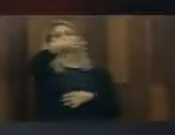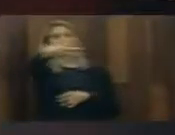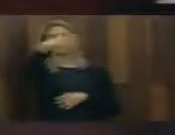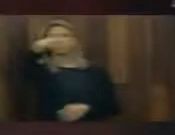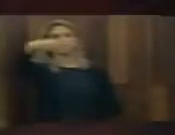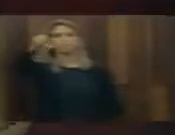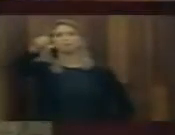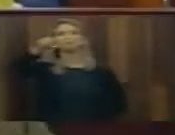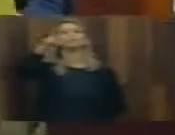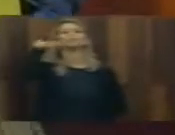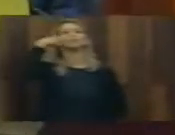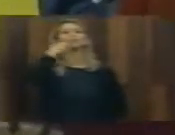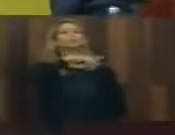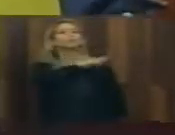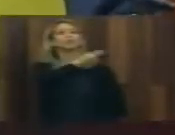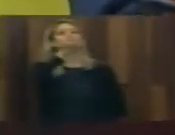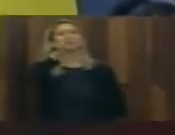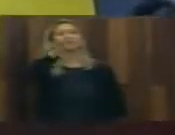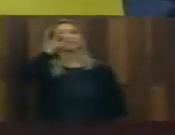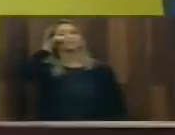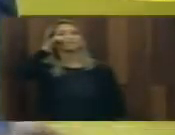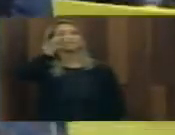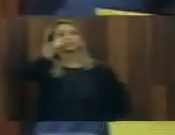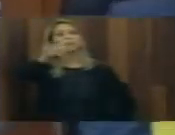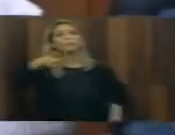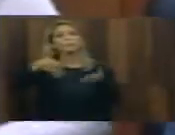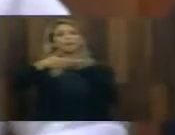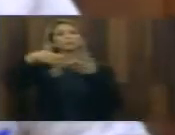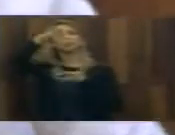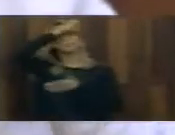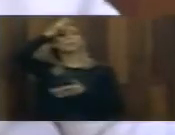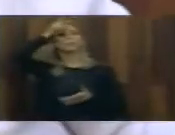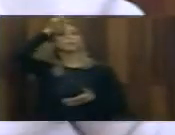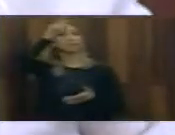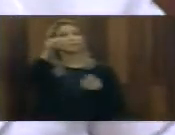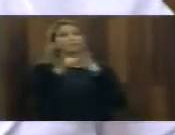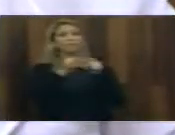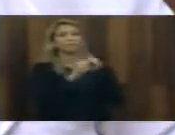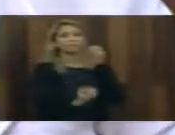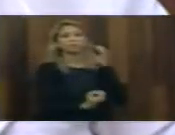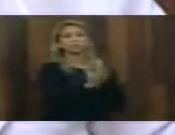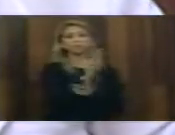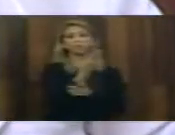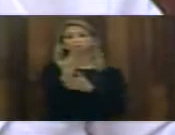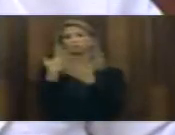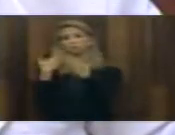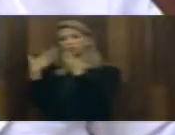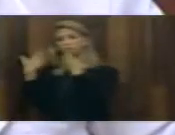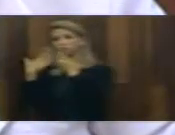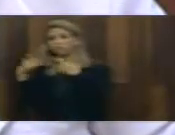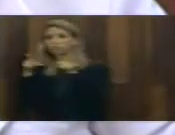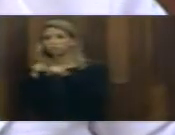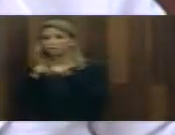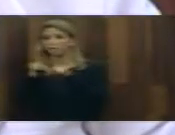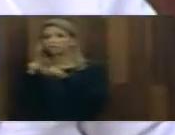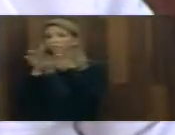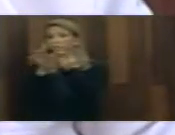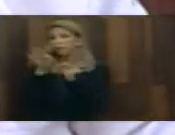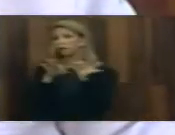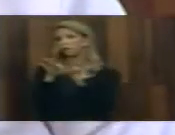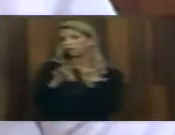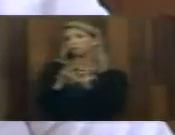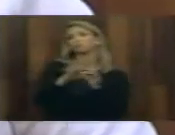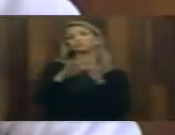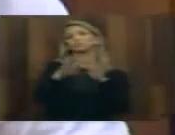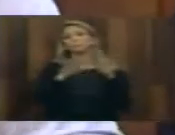424/19, promovente Vinícius Correia, solicito ao senhor prefeito a implantação do programa de assistência em planejamento familiar na